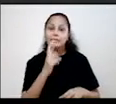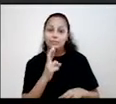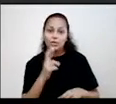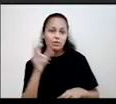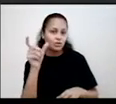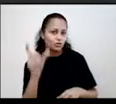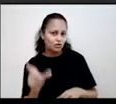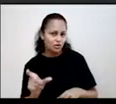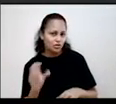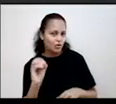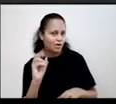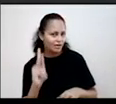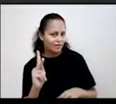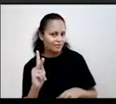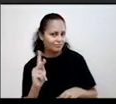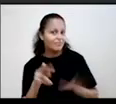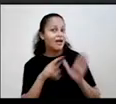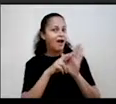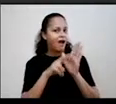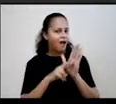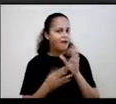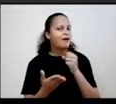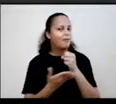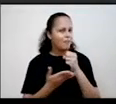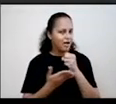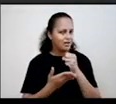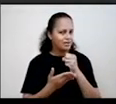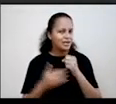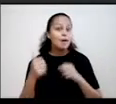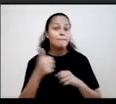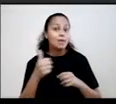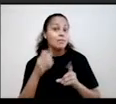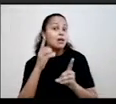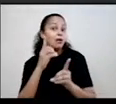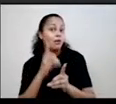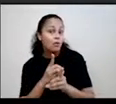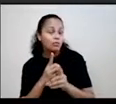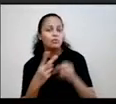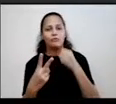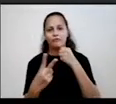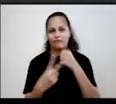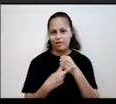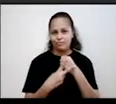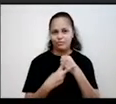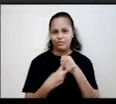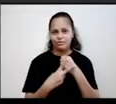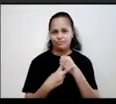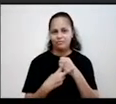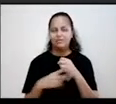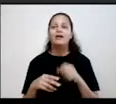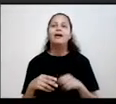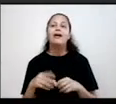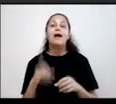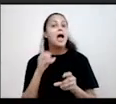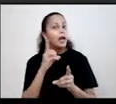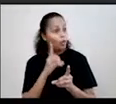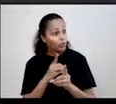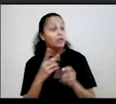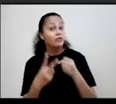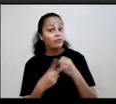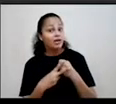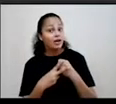o sujeito. Ok? Então, regra básica. Primeiro, eu encontro o verbo. Achei o